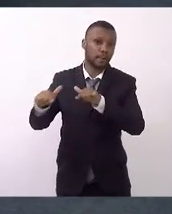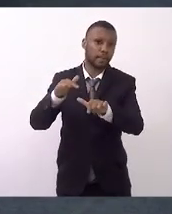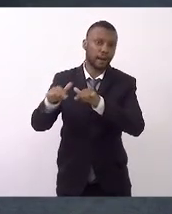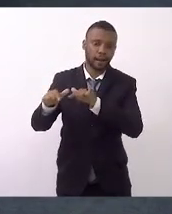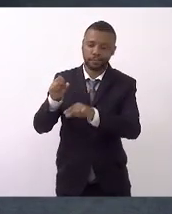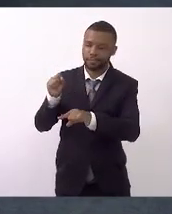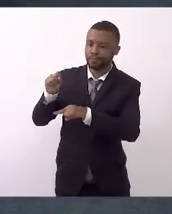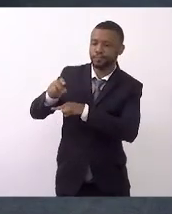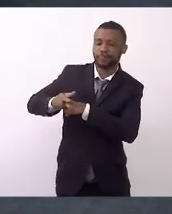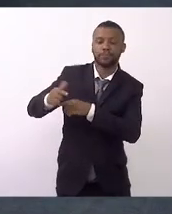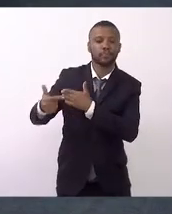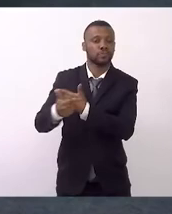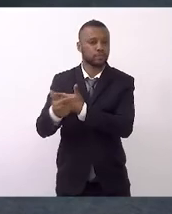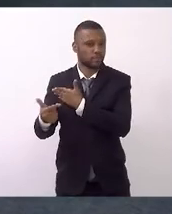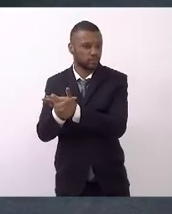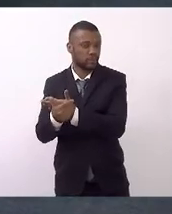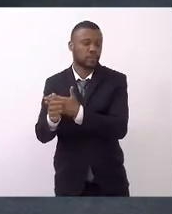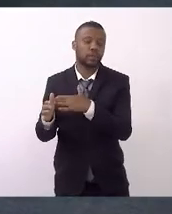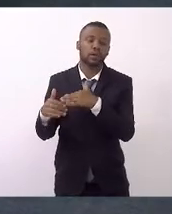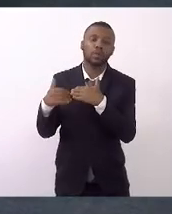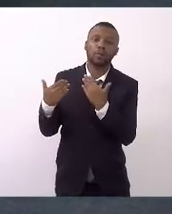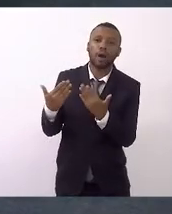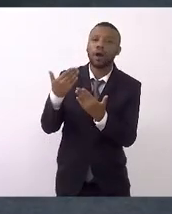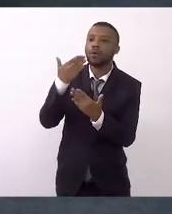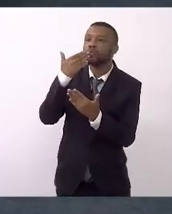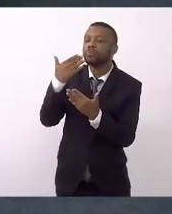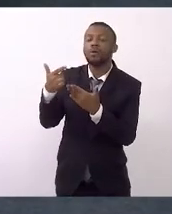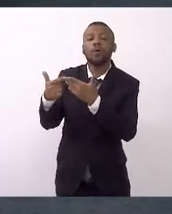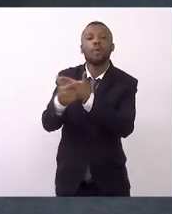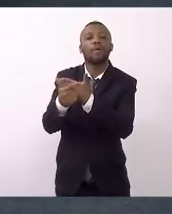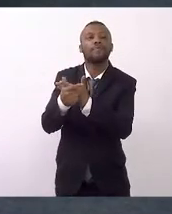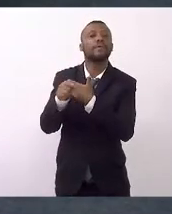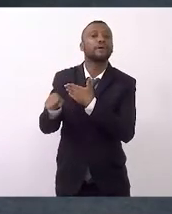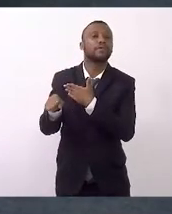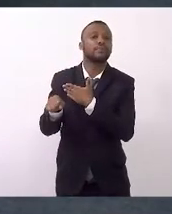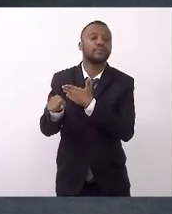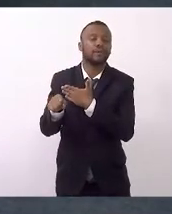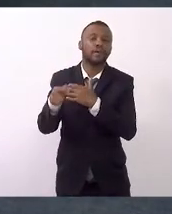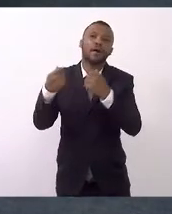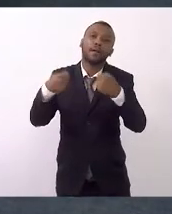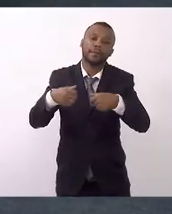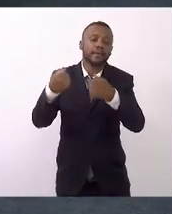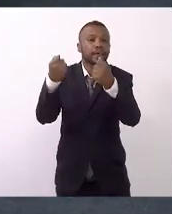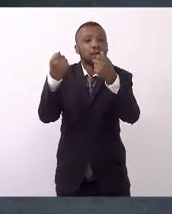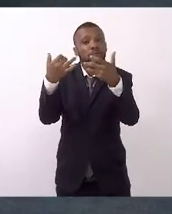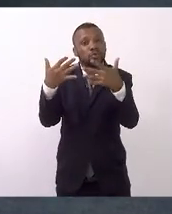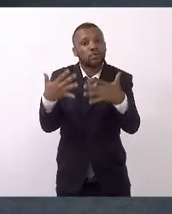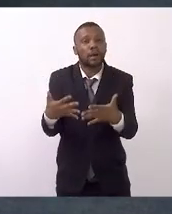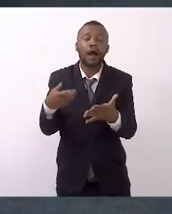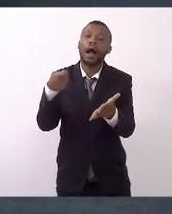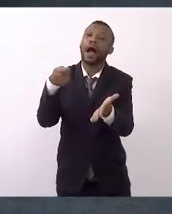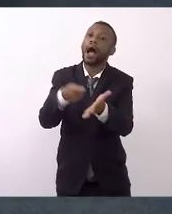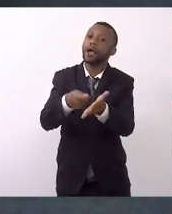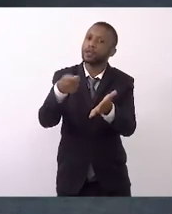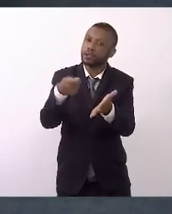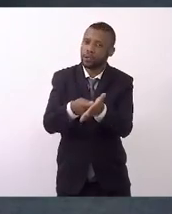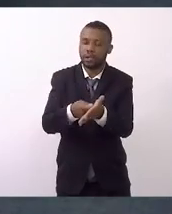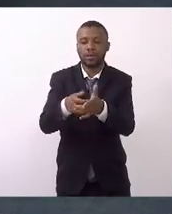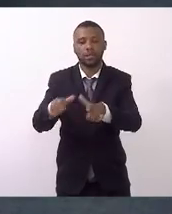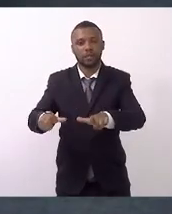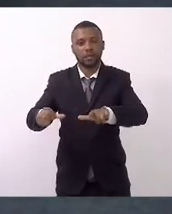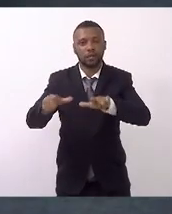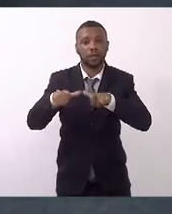ou seja, da natureza do ofício, há justificativa para a exigência da certidão